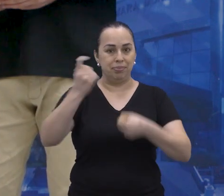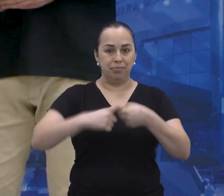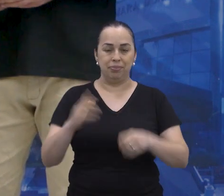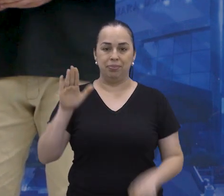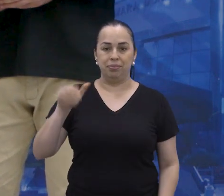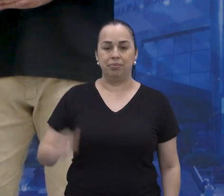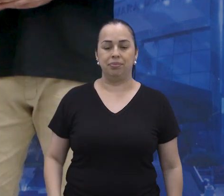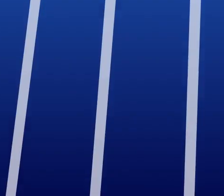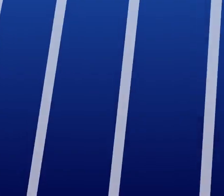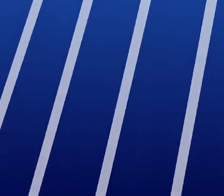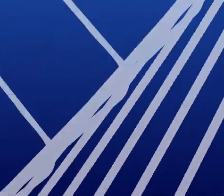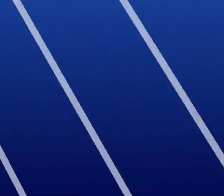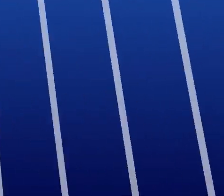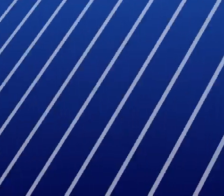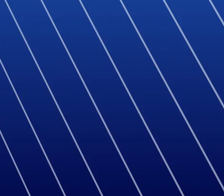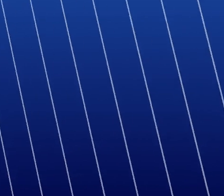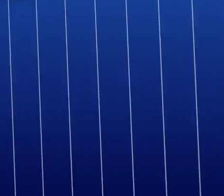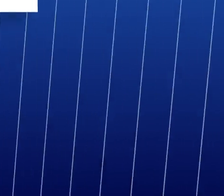uma próxima. Tchau, tchau.